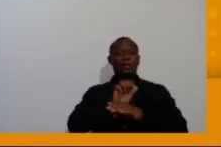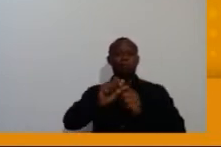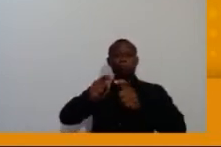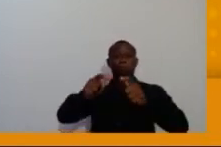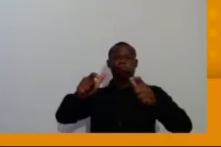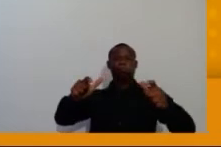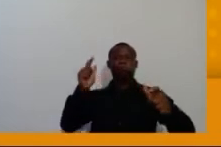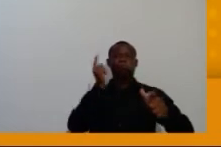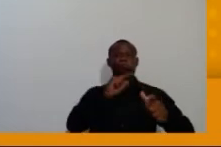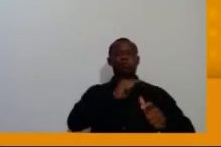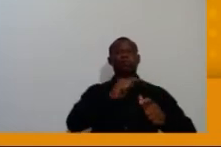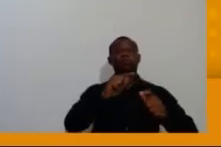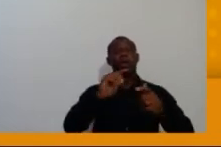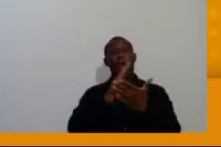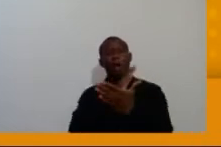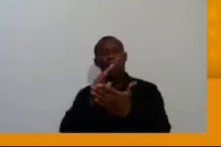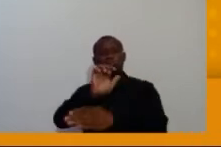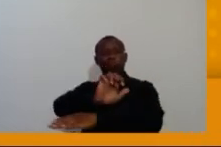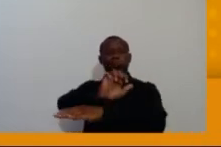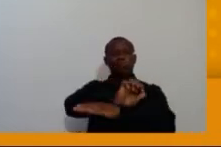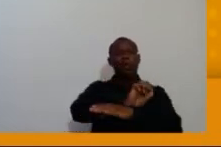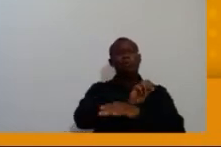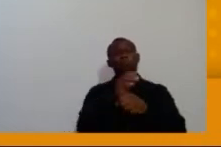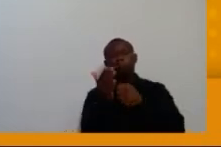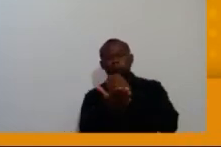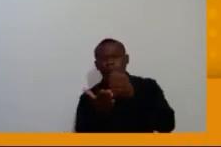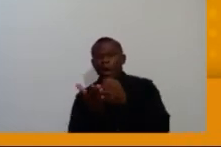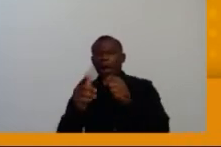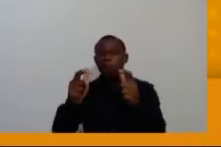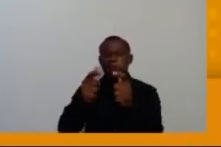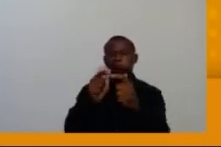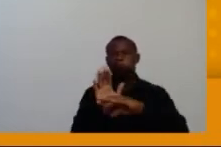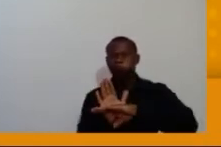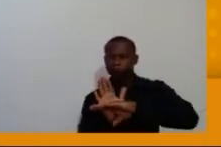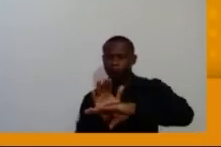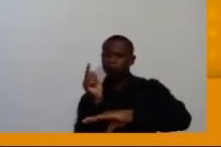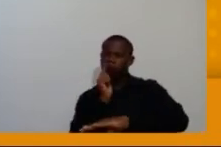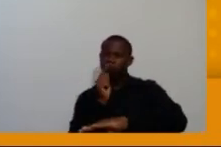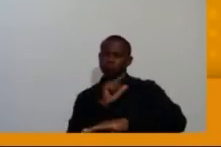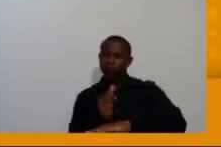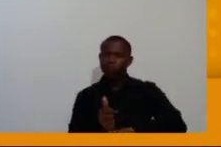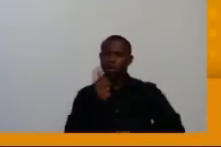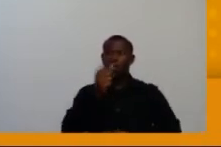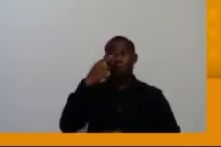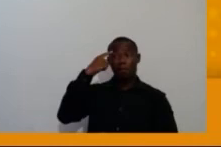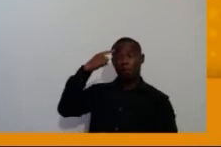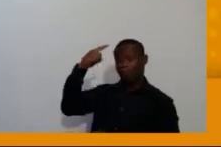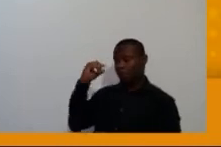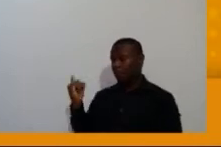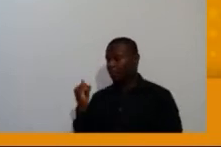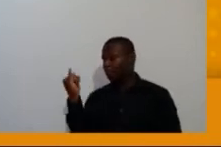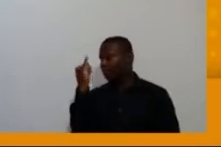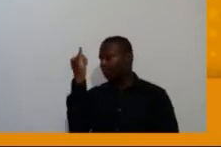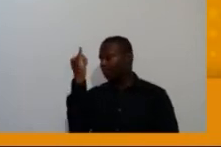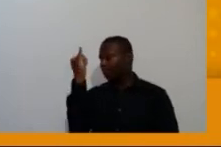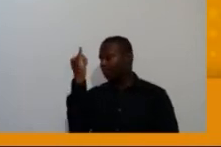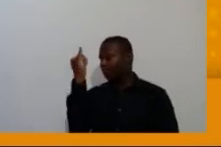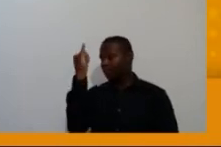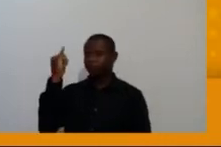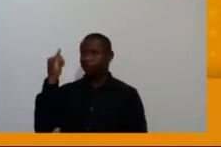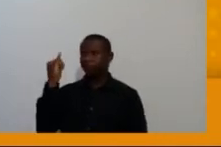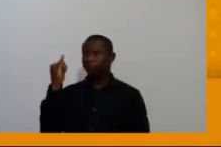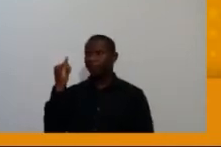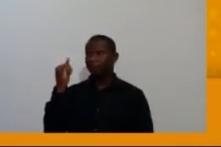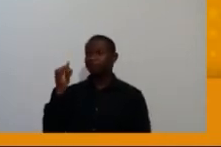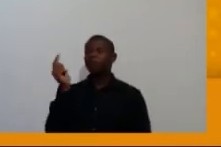outros estados houve uma adesão parcial. O que foi interessante é que houve uma movimentação